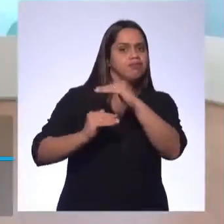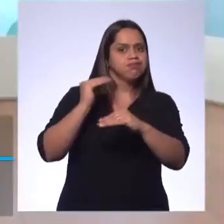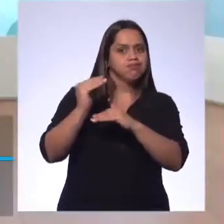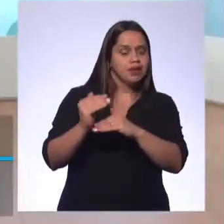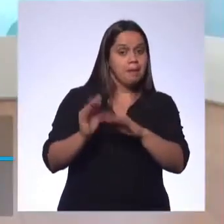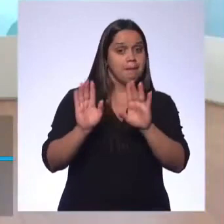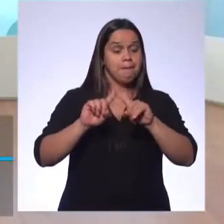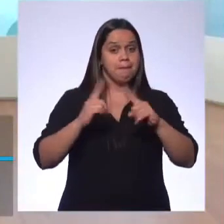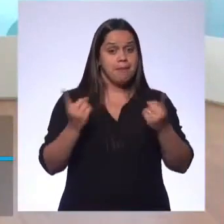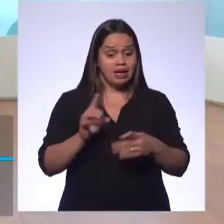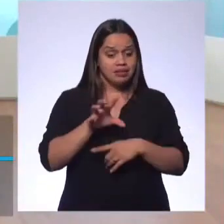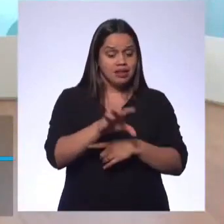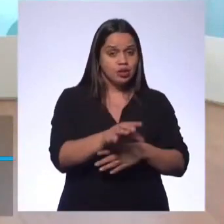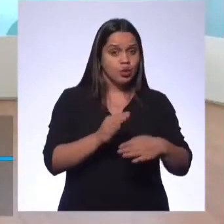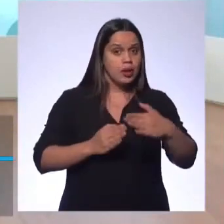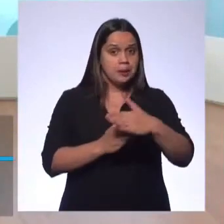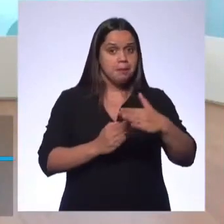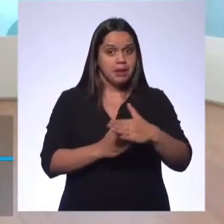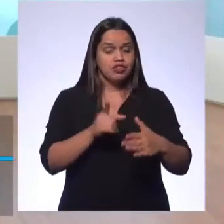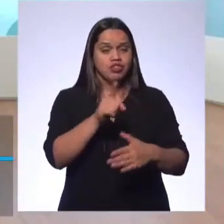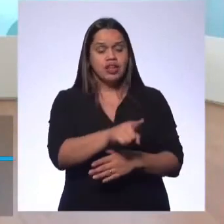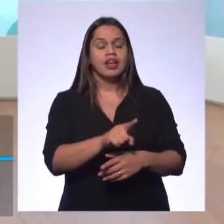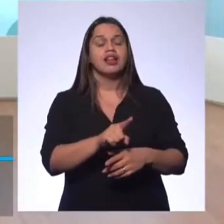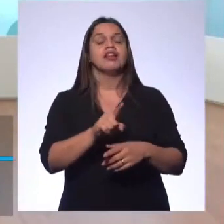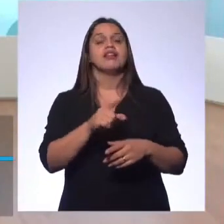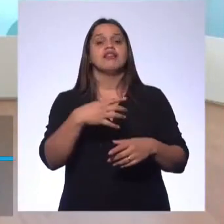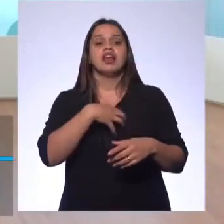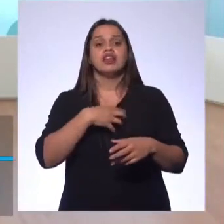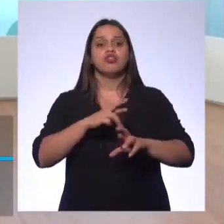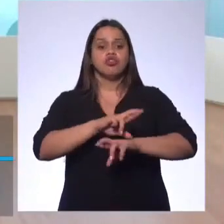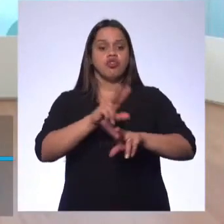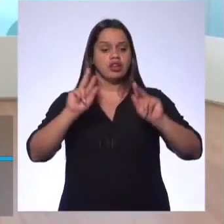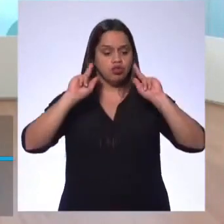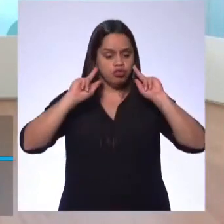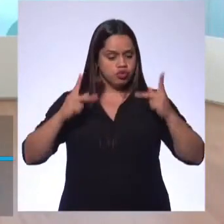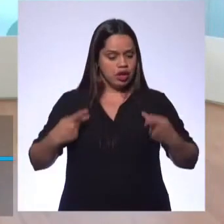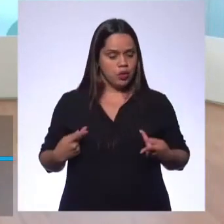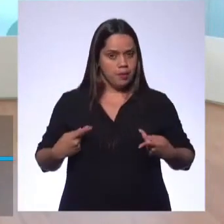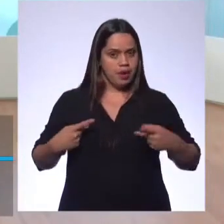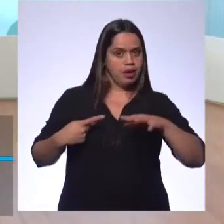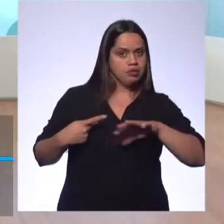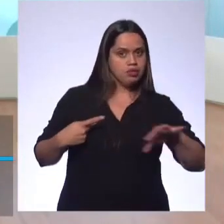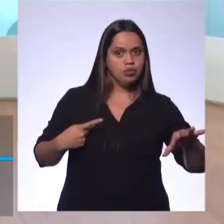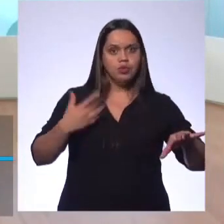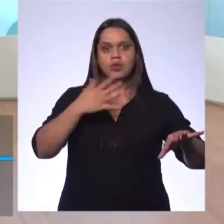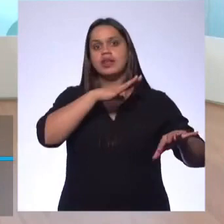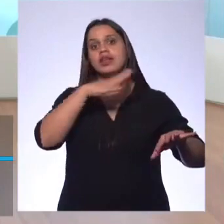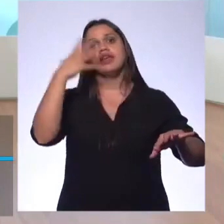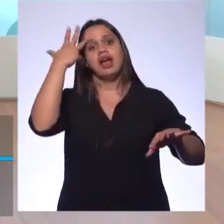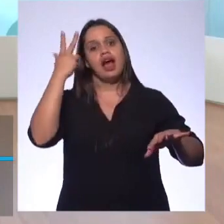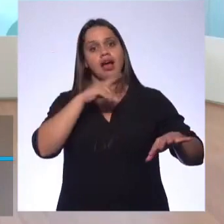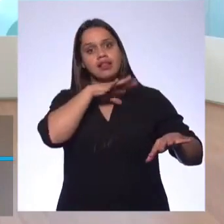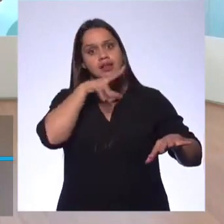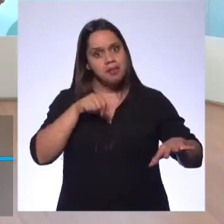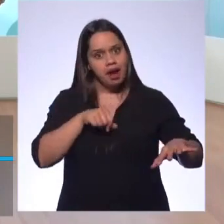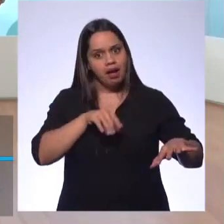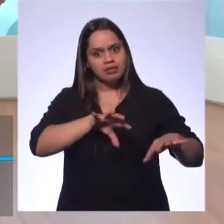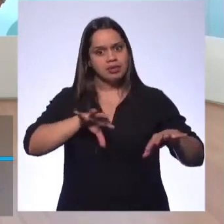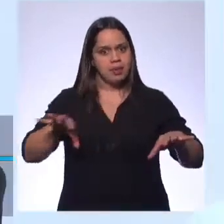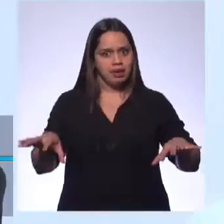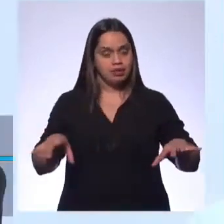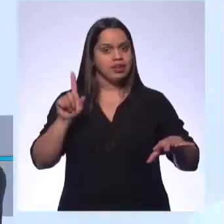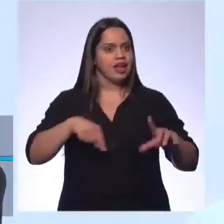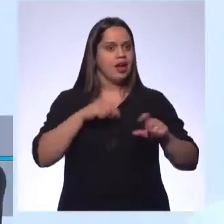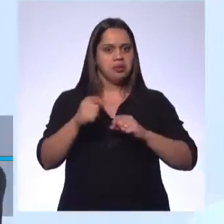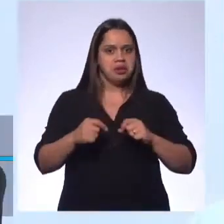dentro do limite daquilo que diferencia os seres humanos dos animais, que é a produção de cultura. Não vou